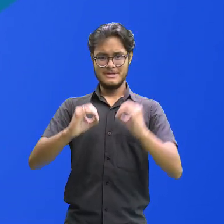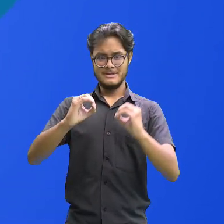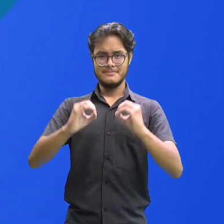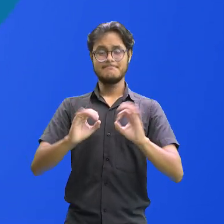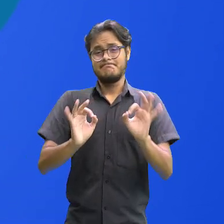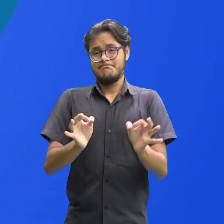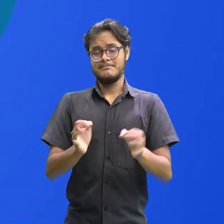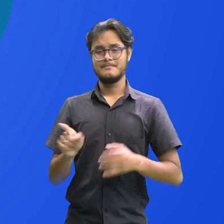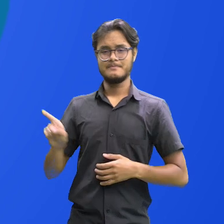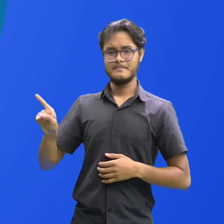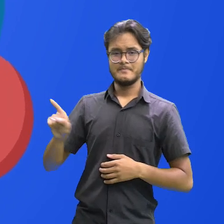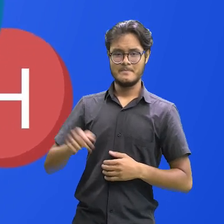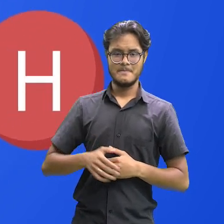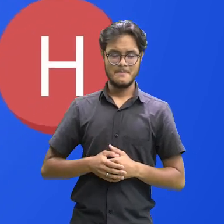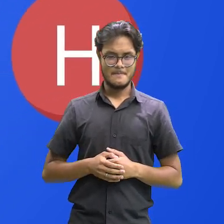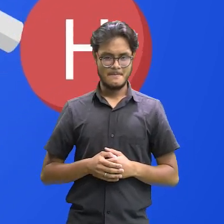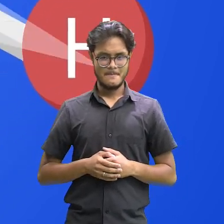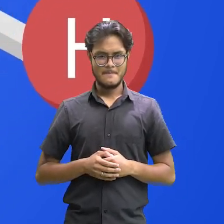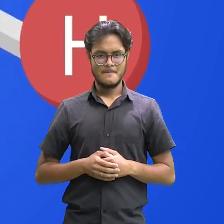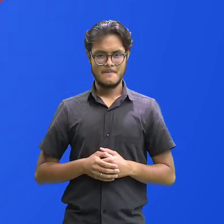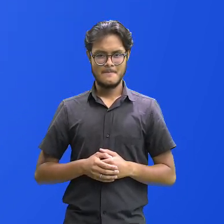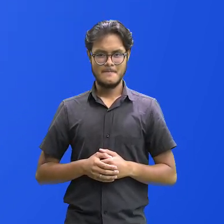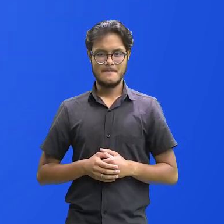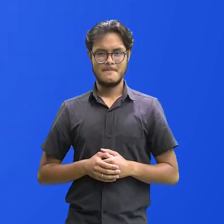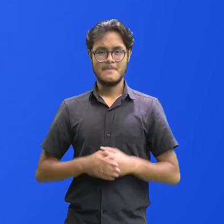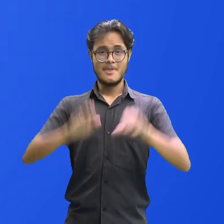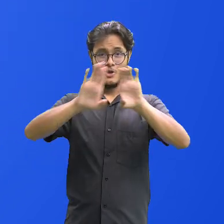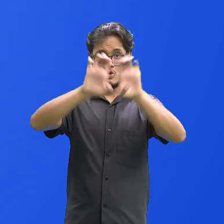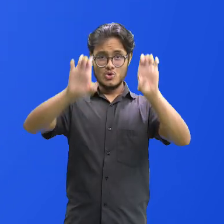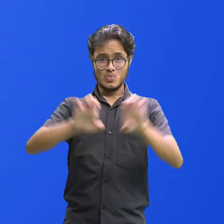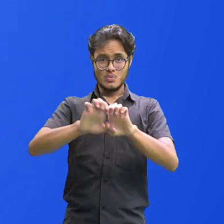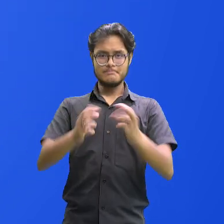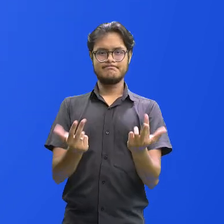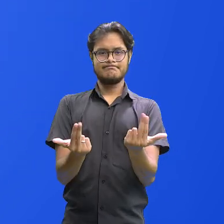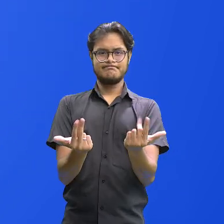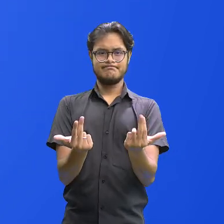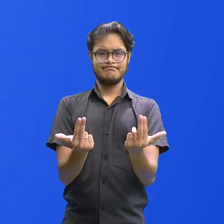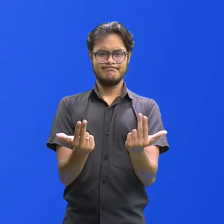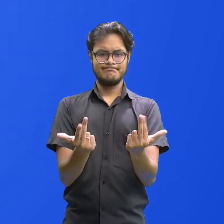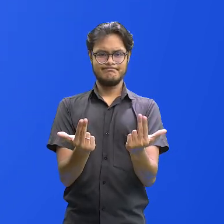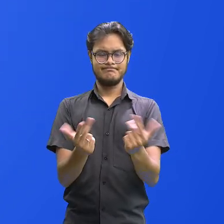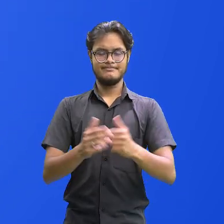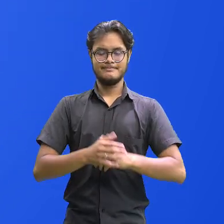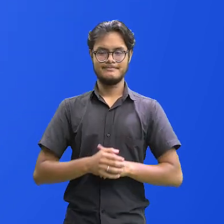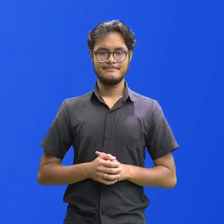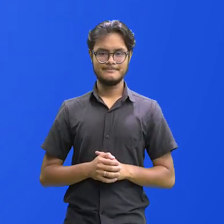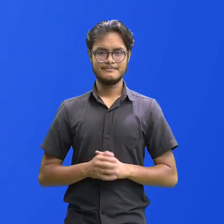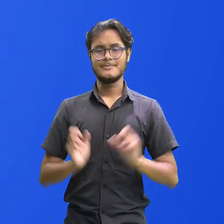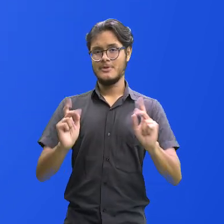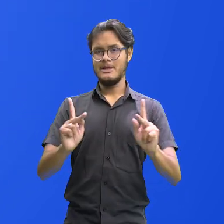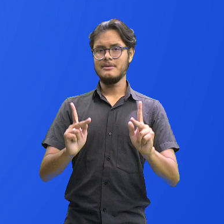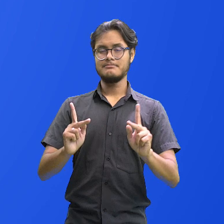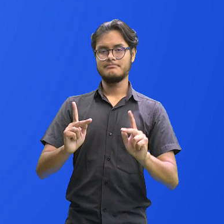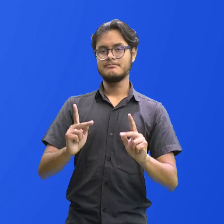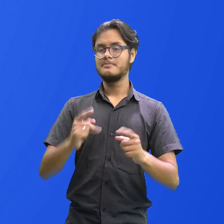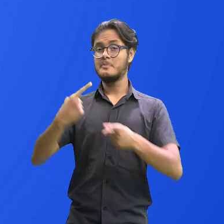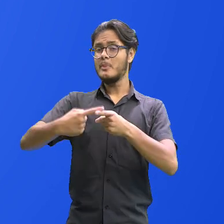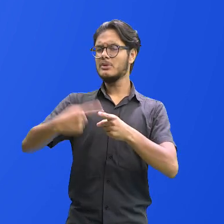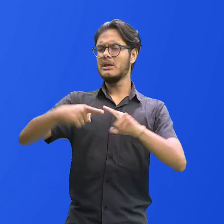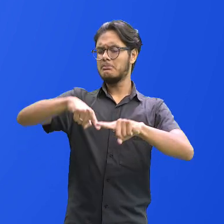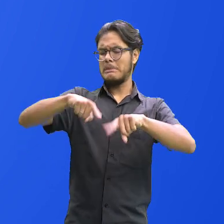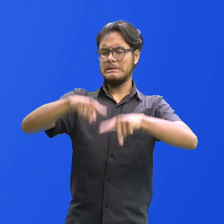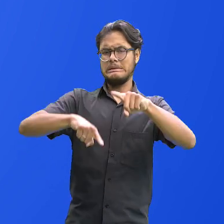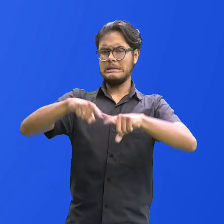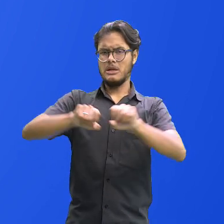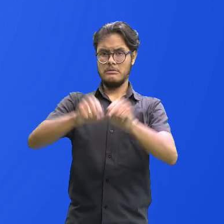final. Bolinha do oxigênio no começo, elas estão no final. Isso porque, pessoal, a matéria não pode ser destruída. É isso que diz a